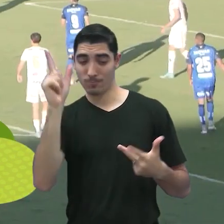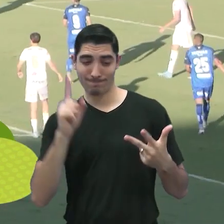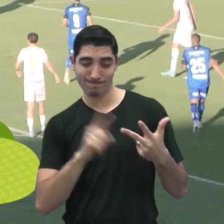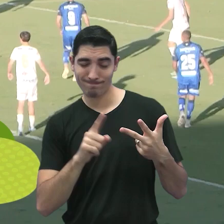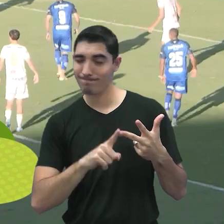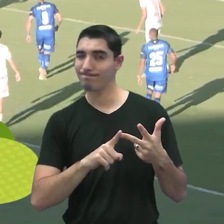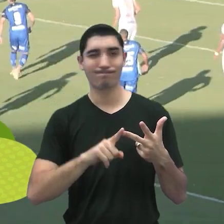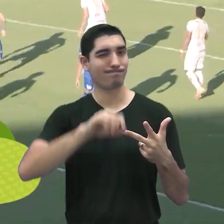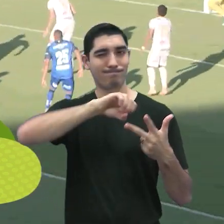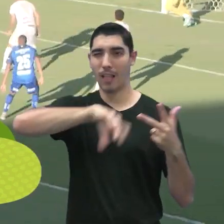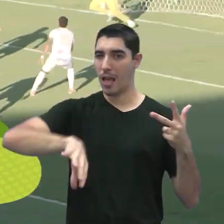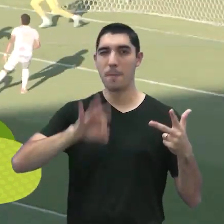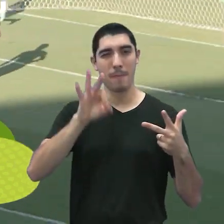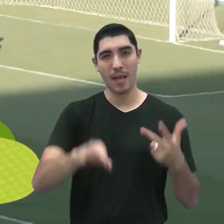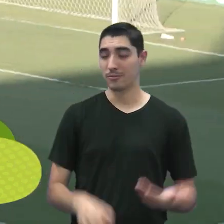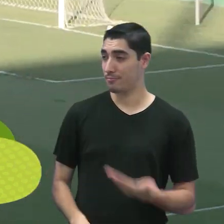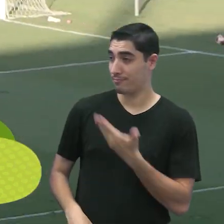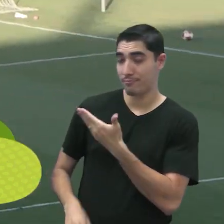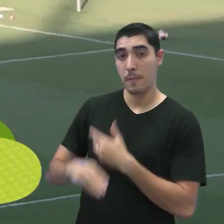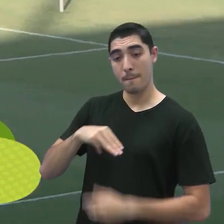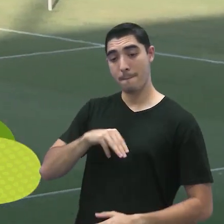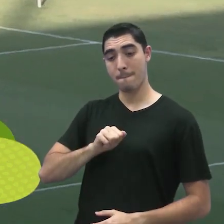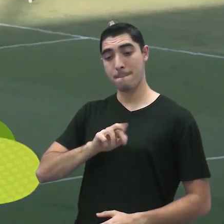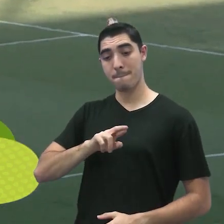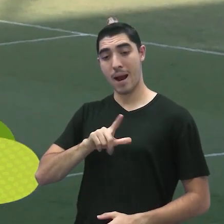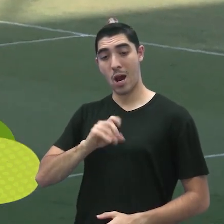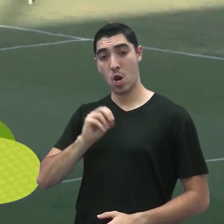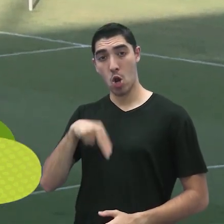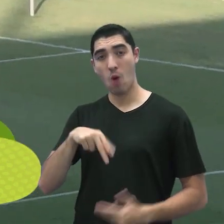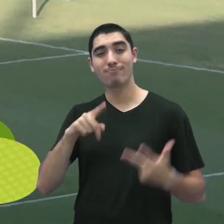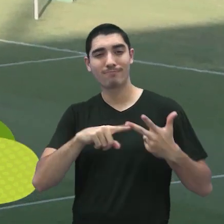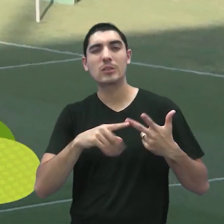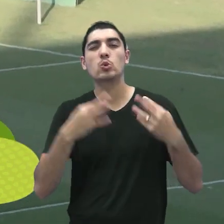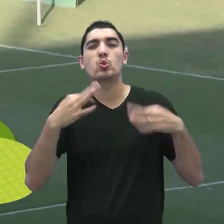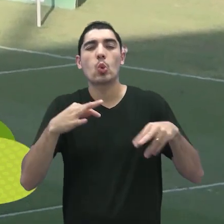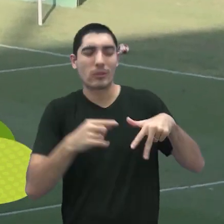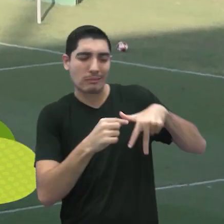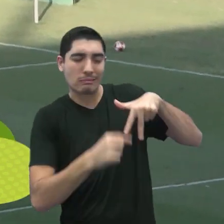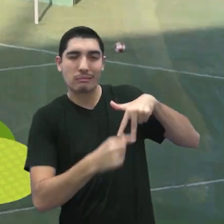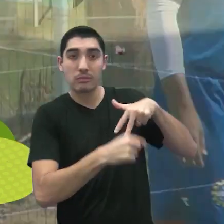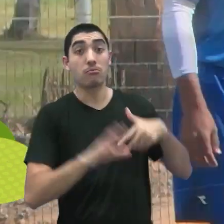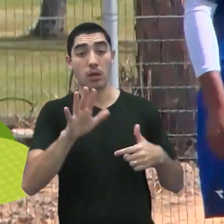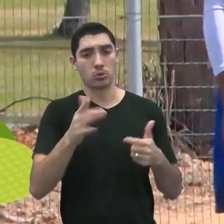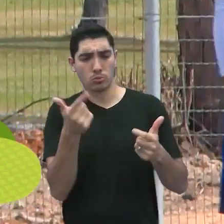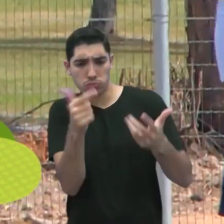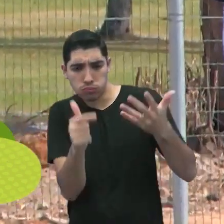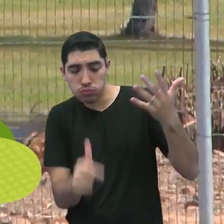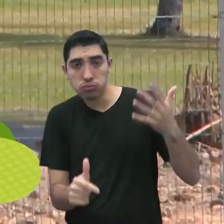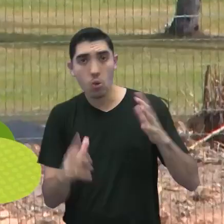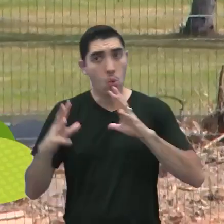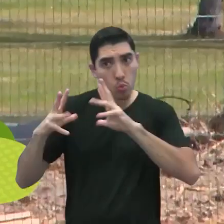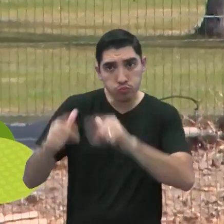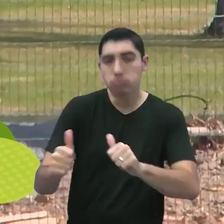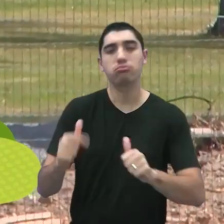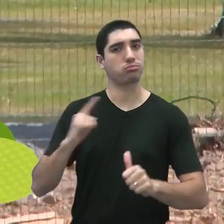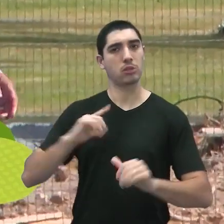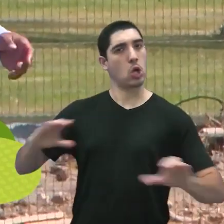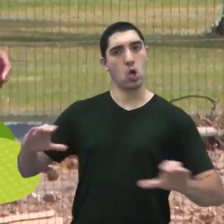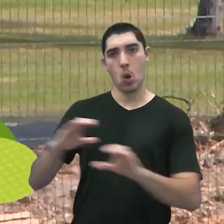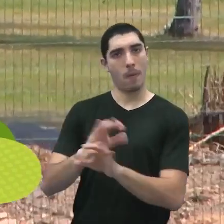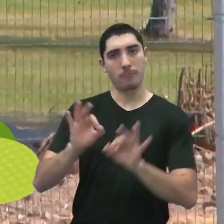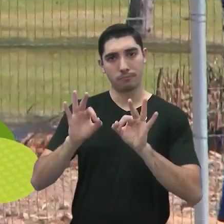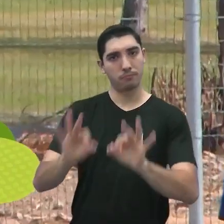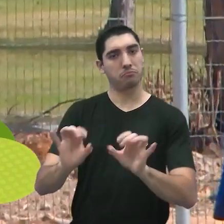Por outro lado, baixa certa é a do atacante Marlon, por lesão muscular. No mais, Marcelo Marelli